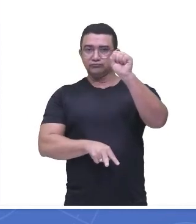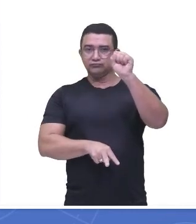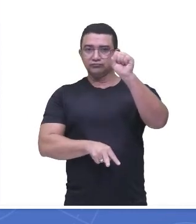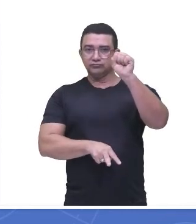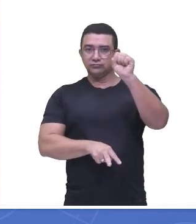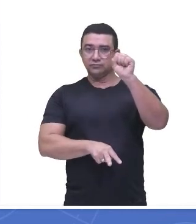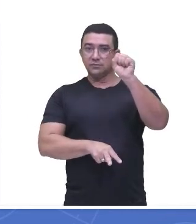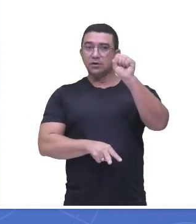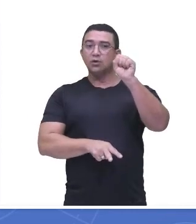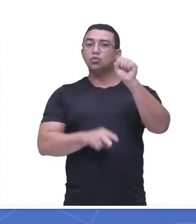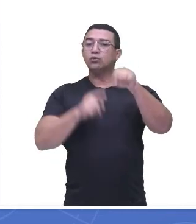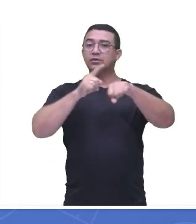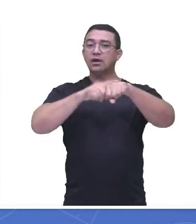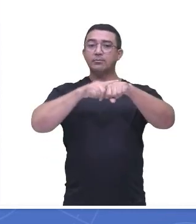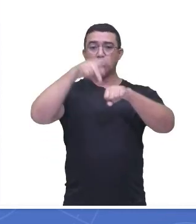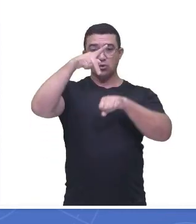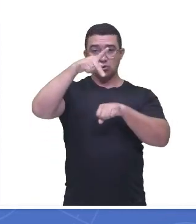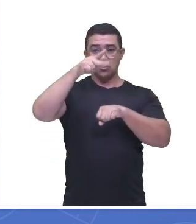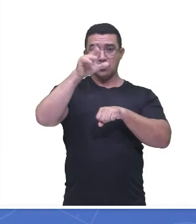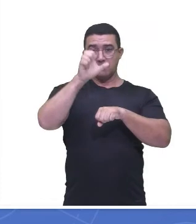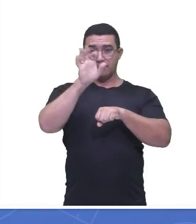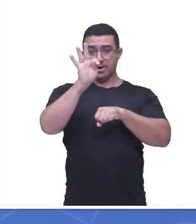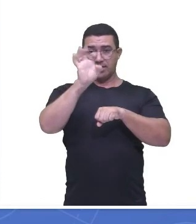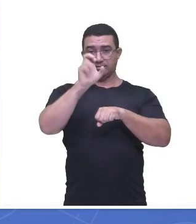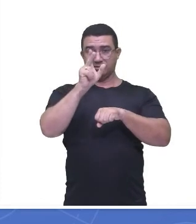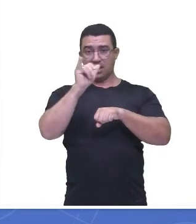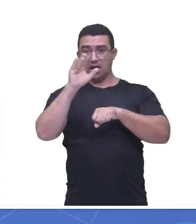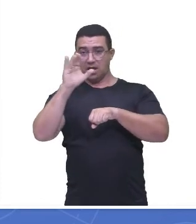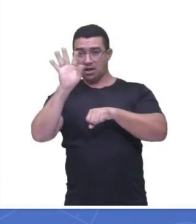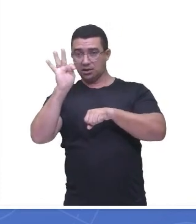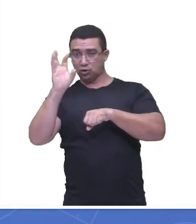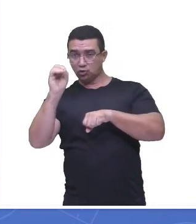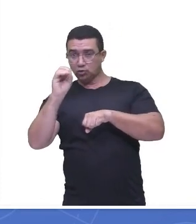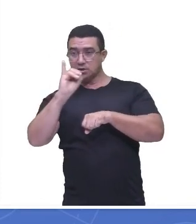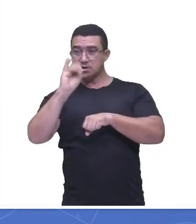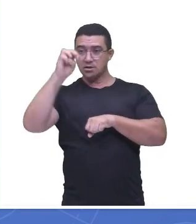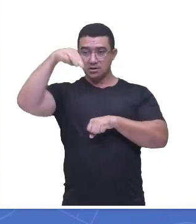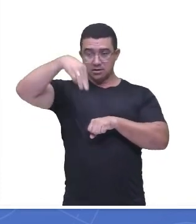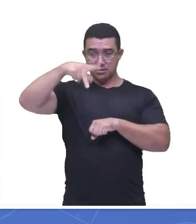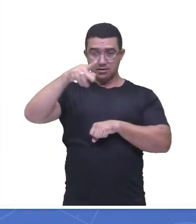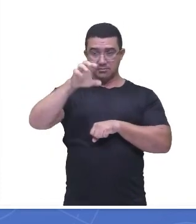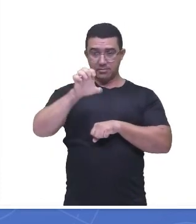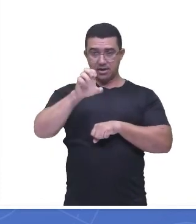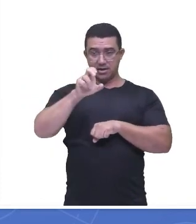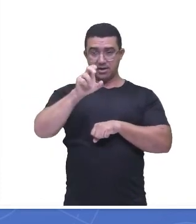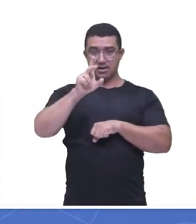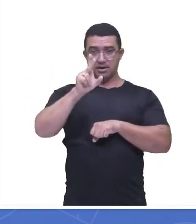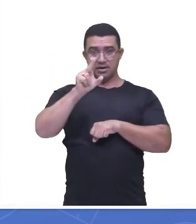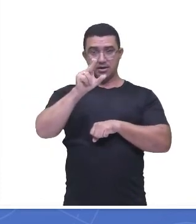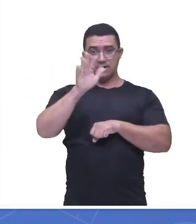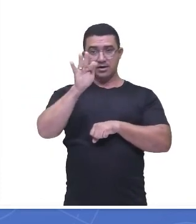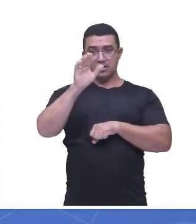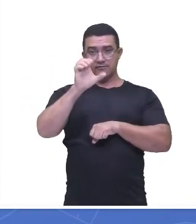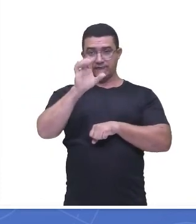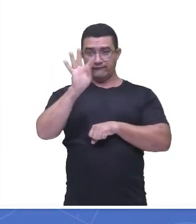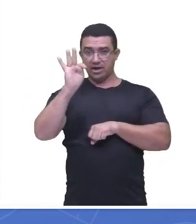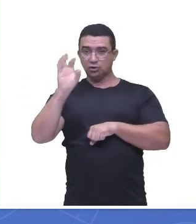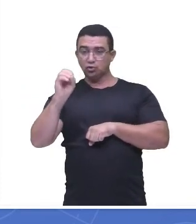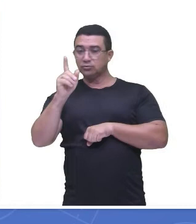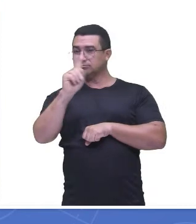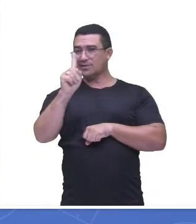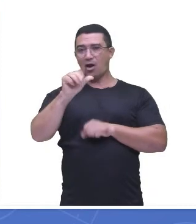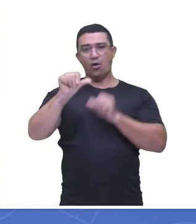do pretérito imperfeito, do pretérito imperfeito da indicativo, não mudam para verbos irregulares. Ou